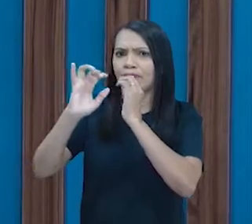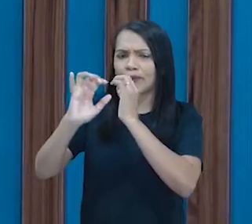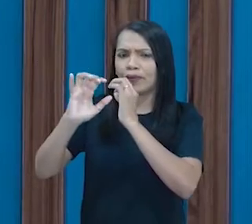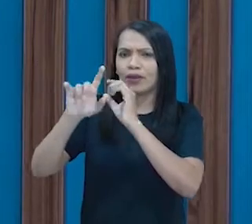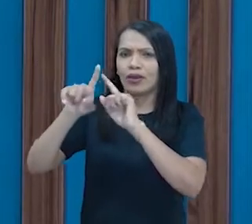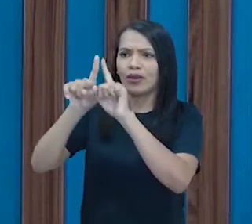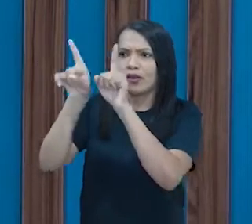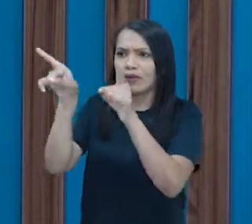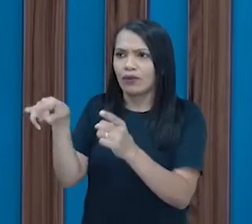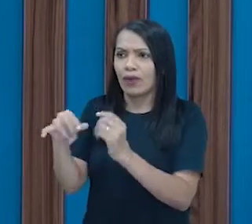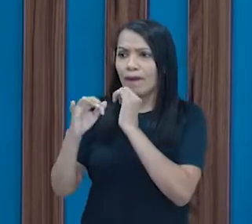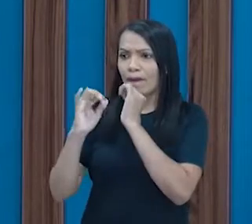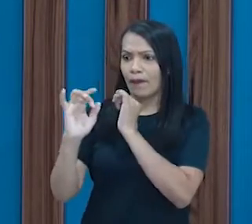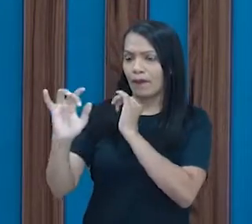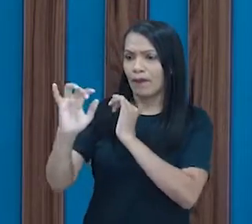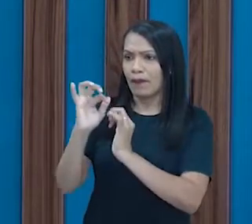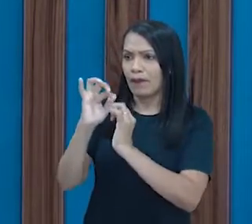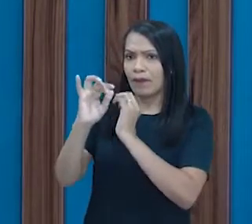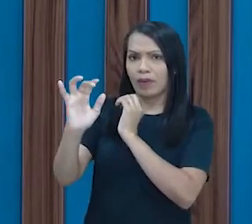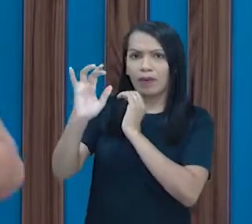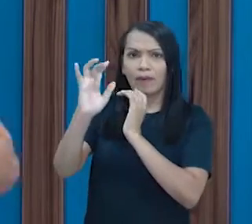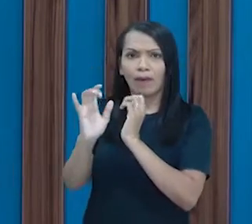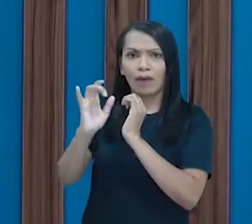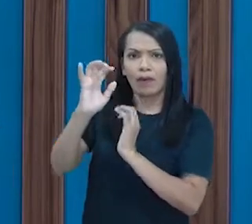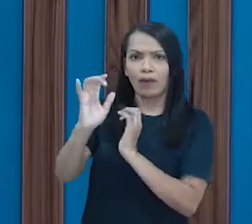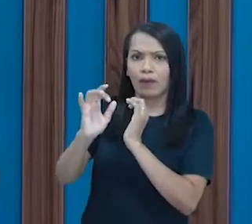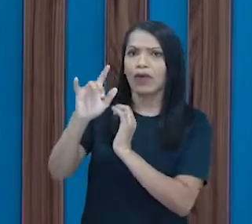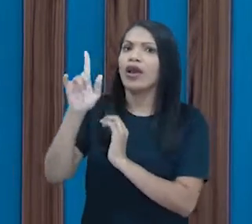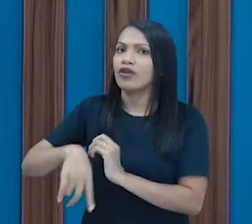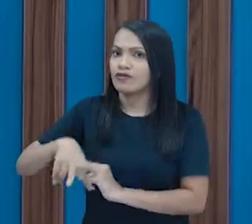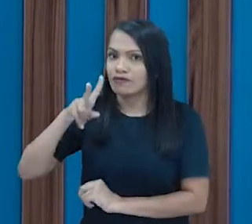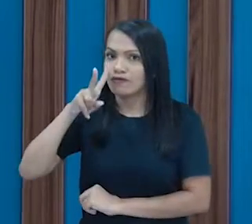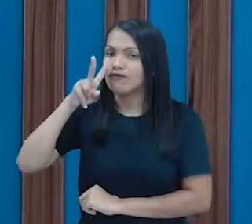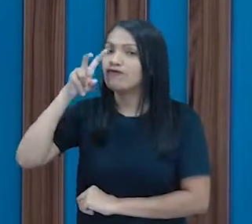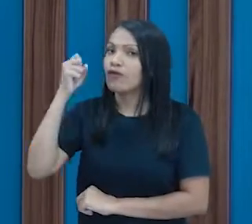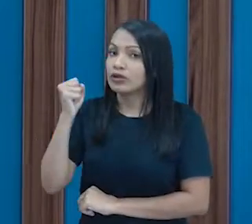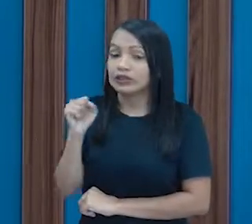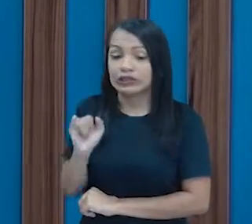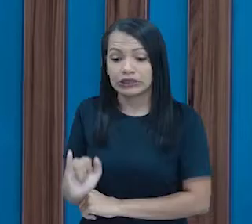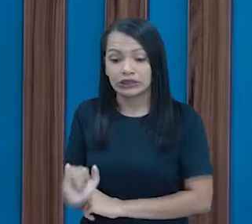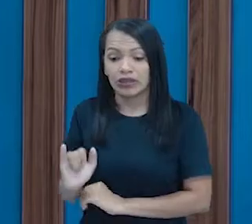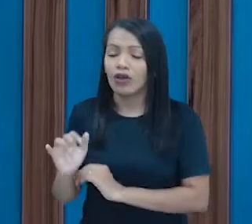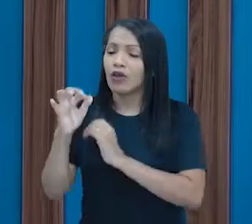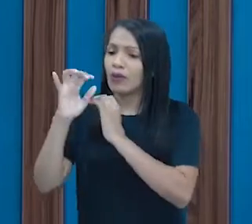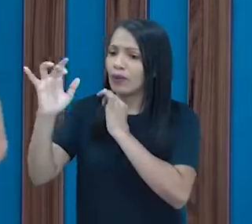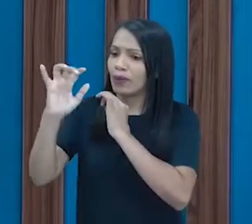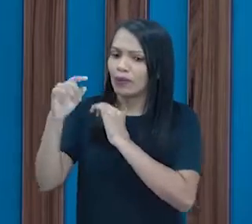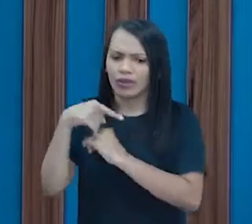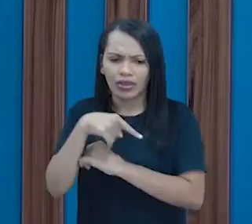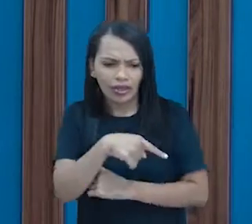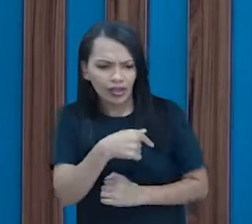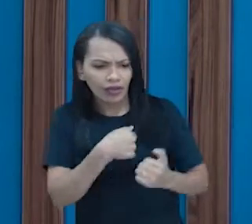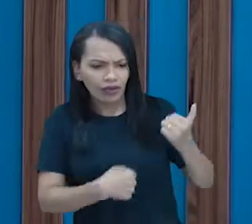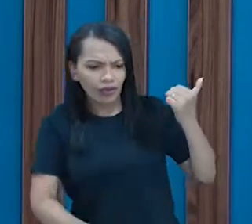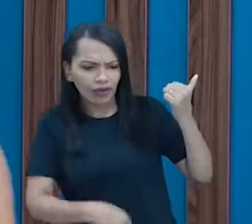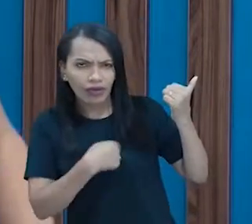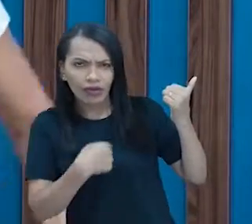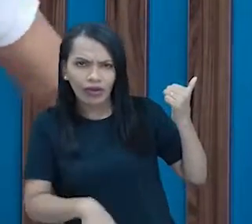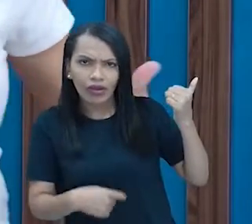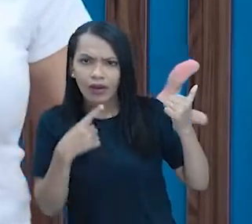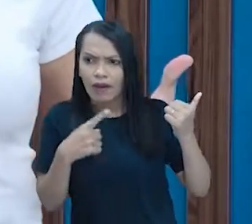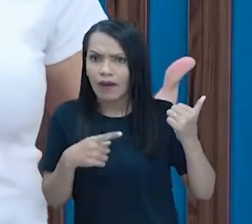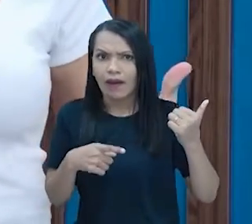o clarinete, o saxofone. Então, se colocar um saxofone do lado do violino, o som do violino desaparece, porque